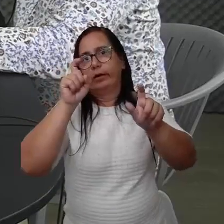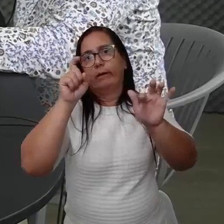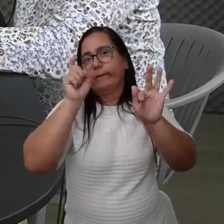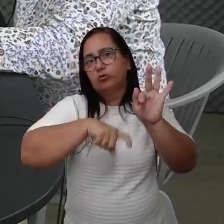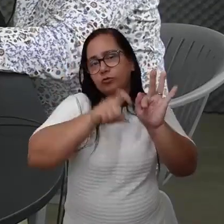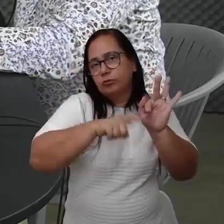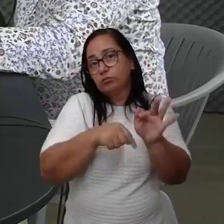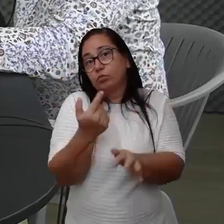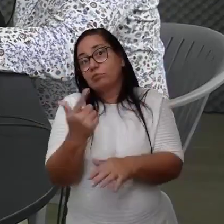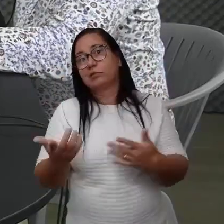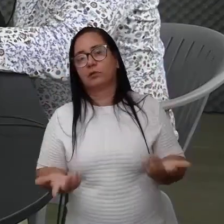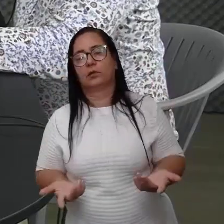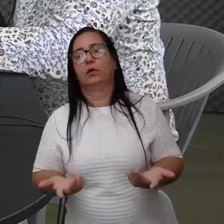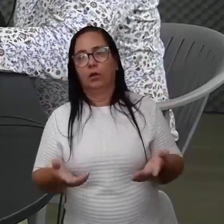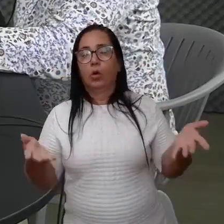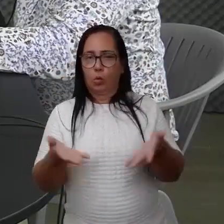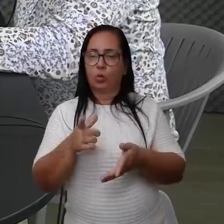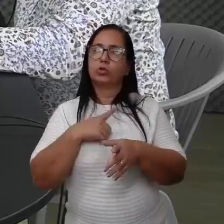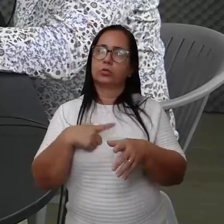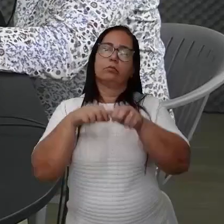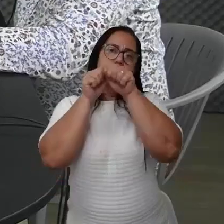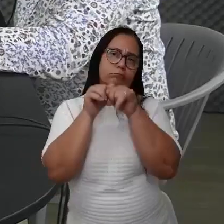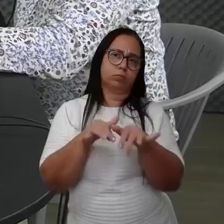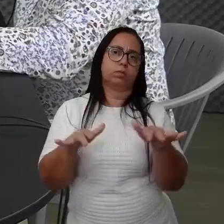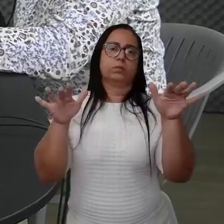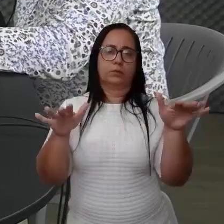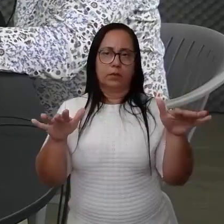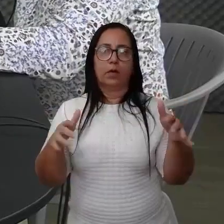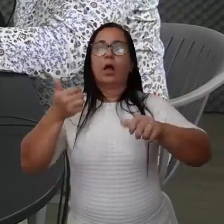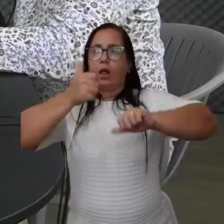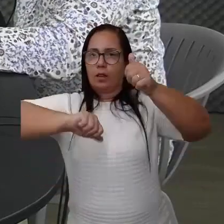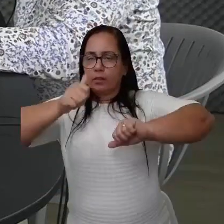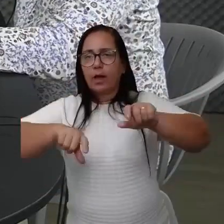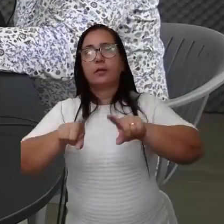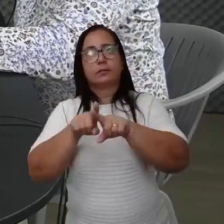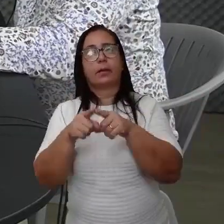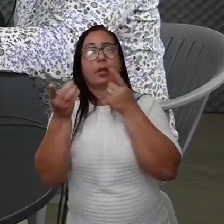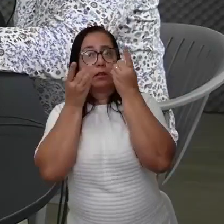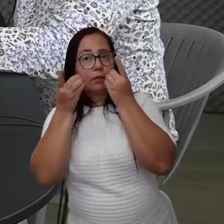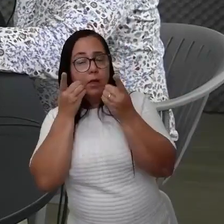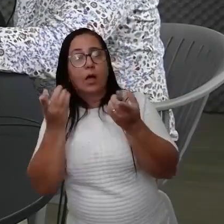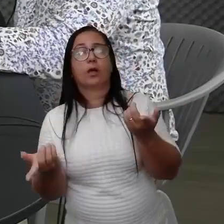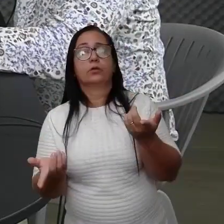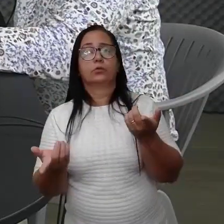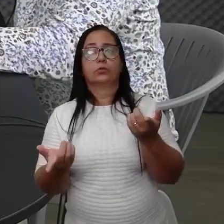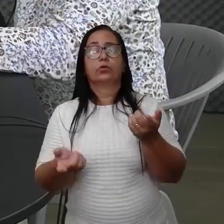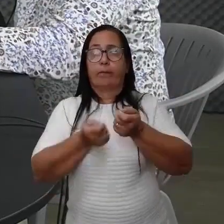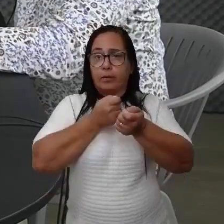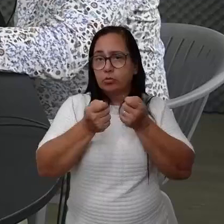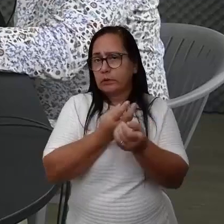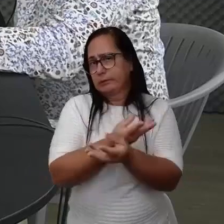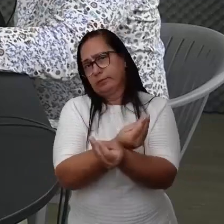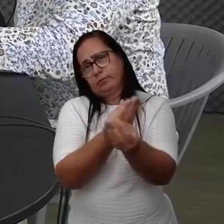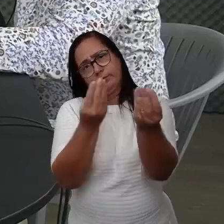temas que precisam estar no currículo de quem hoje cursa jornalismo. Perfeito. A análise de dados para jornalismo é outra disciplina que precisa. São muitas,